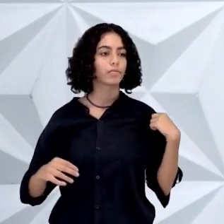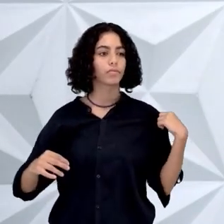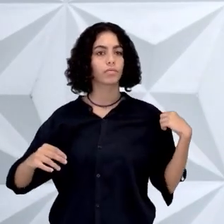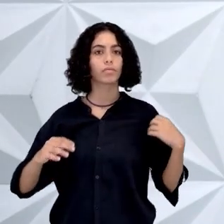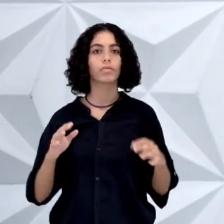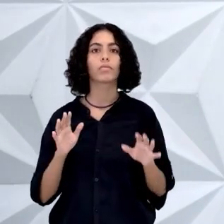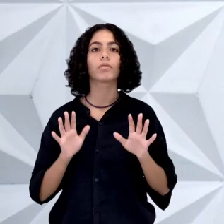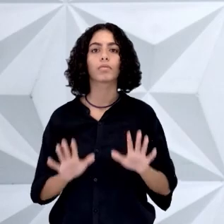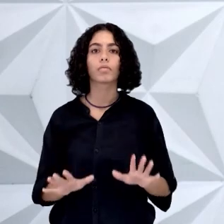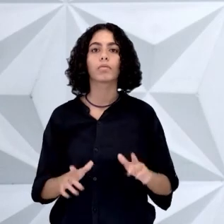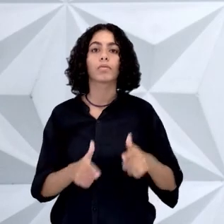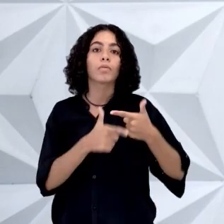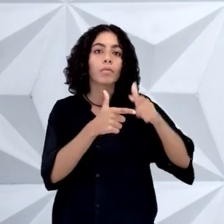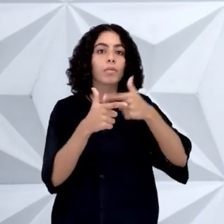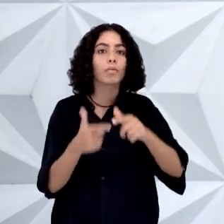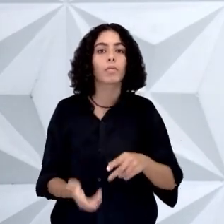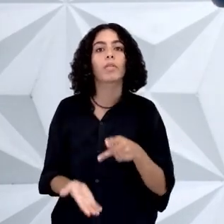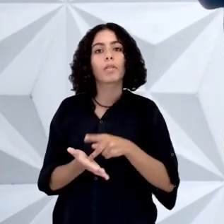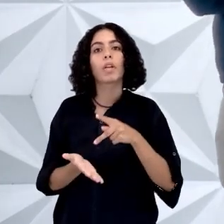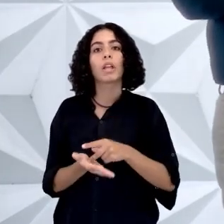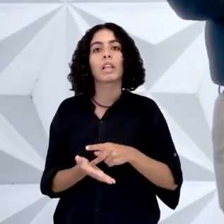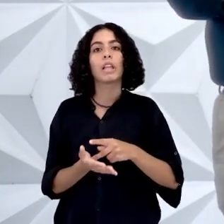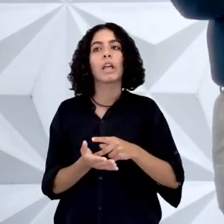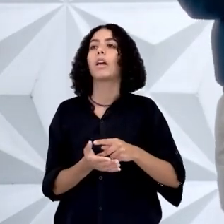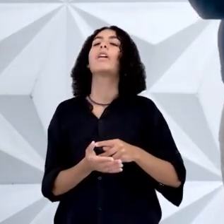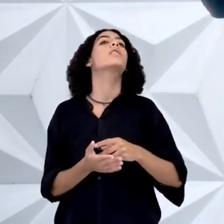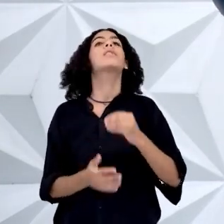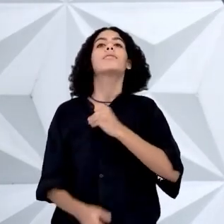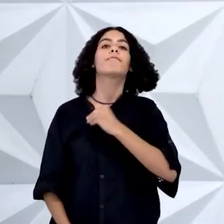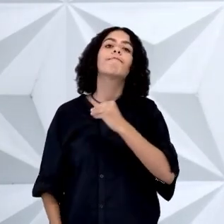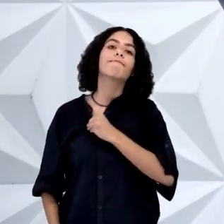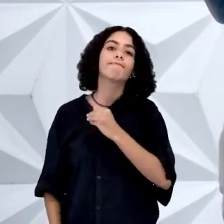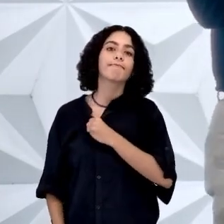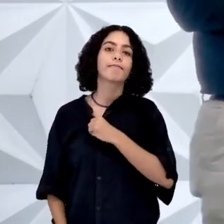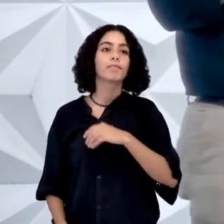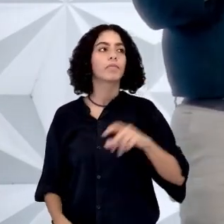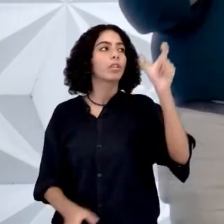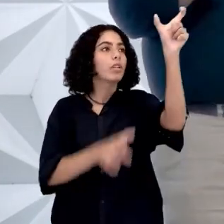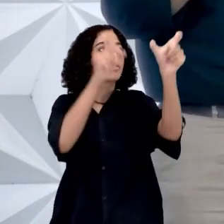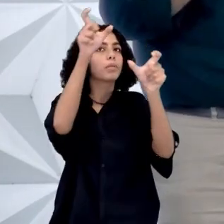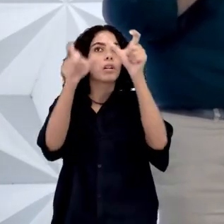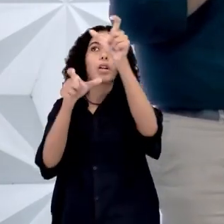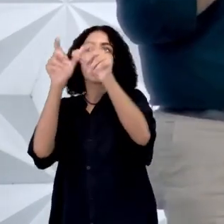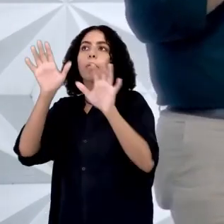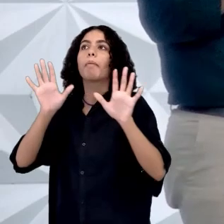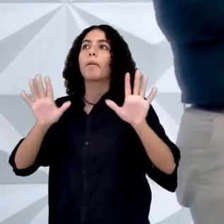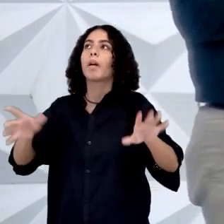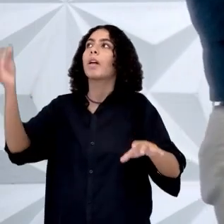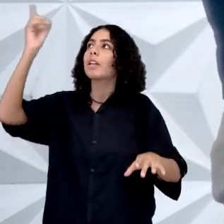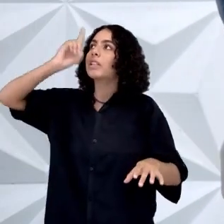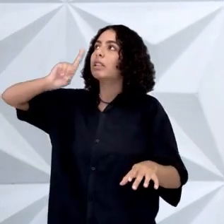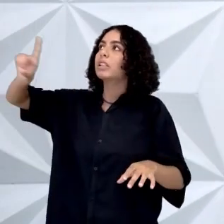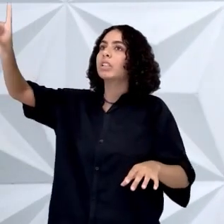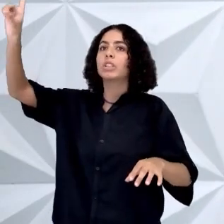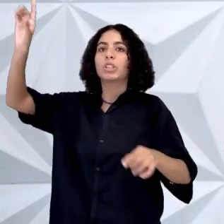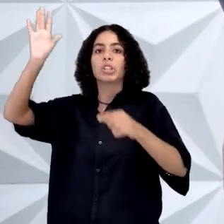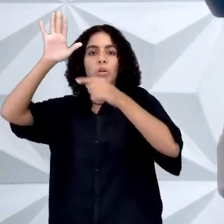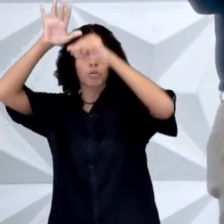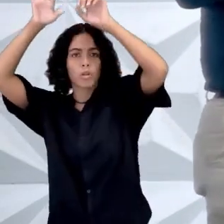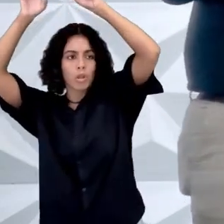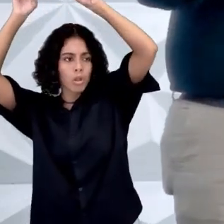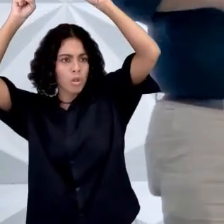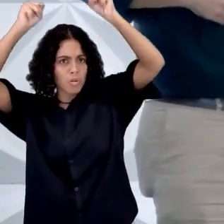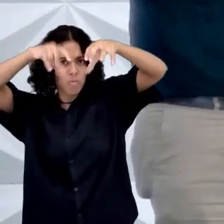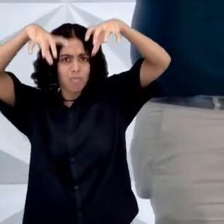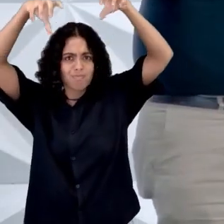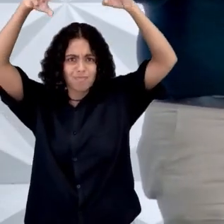quando Deus coloca um dilúvio, quando Deus impõe um dilúvio para a humanidade, Ele